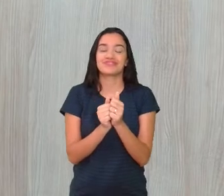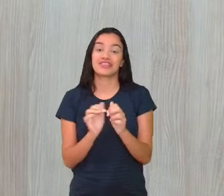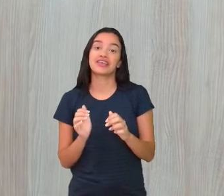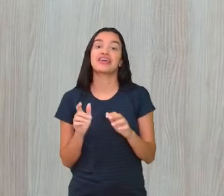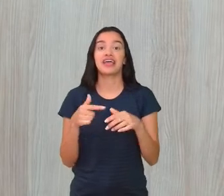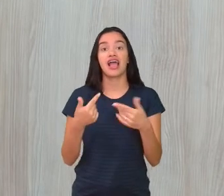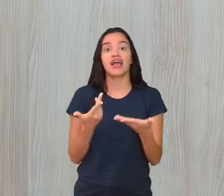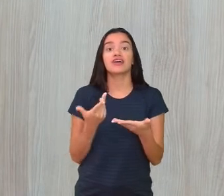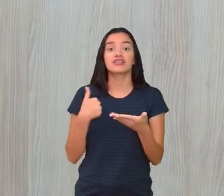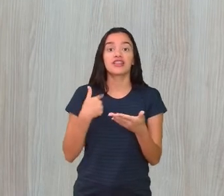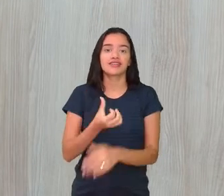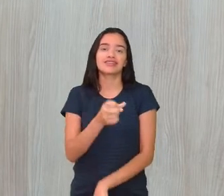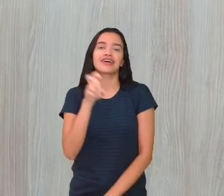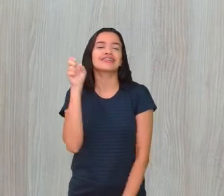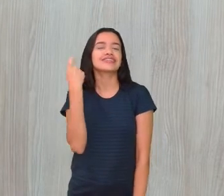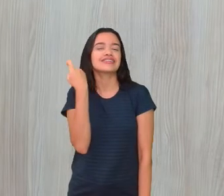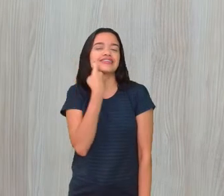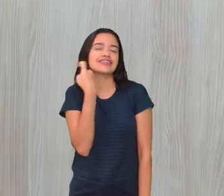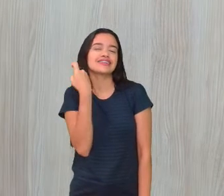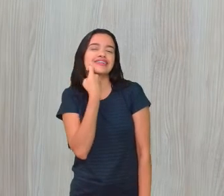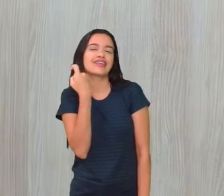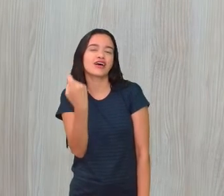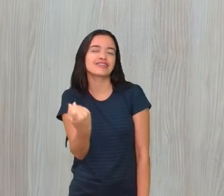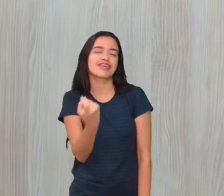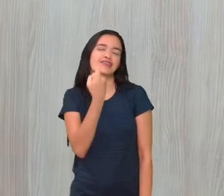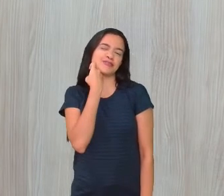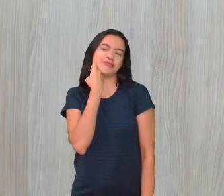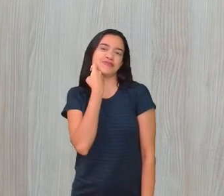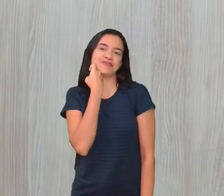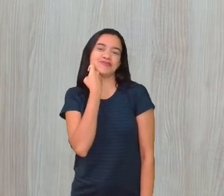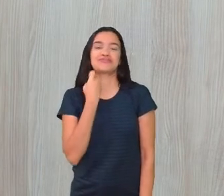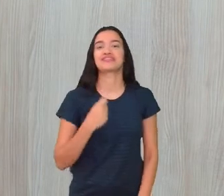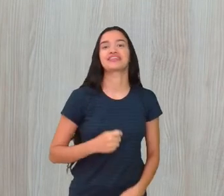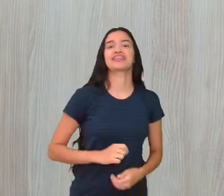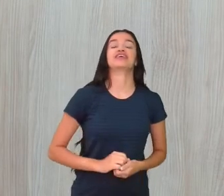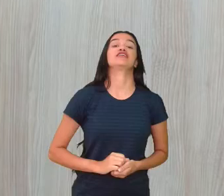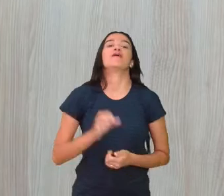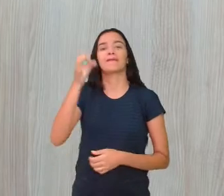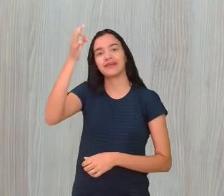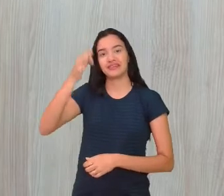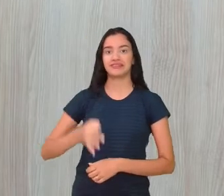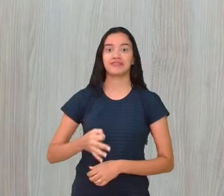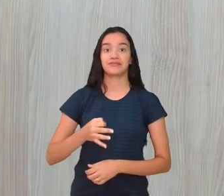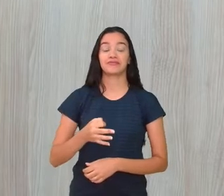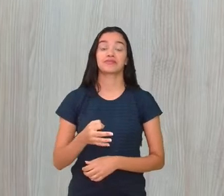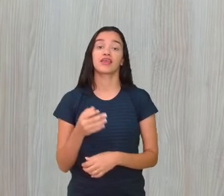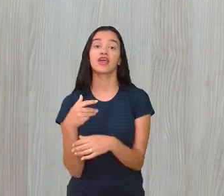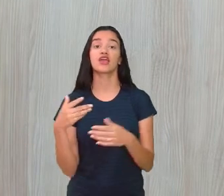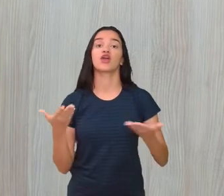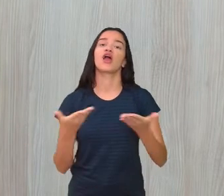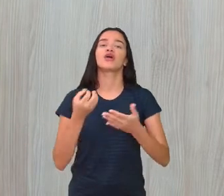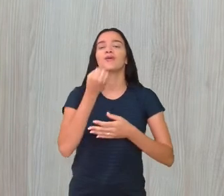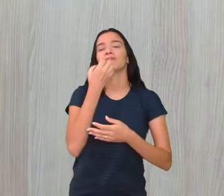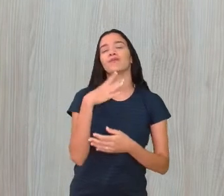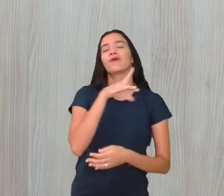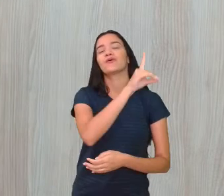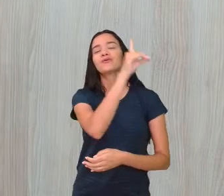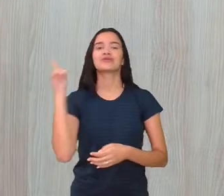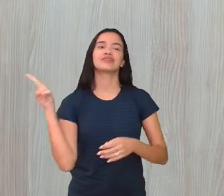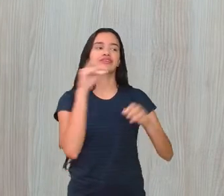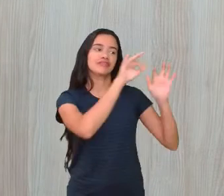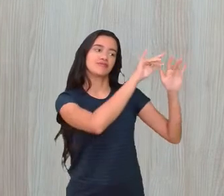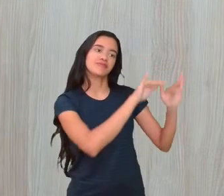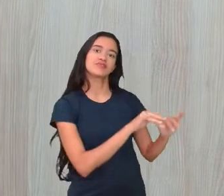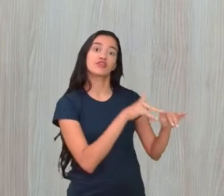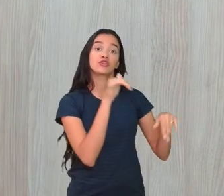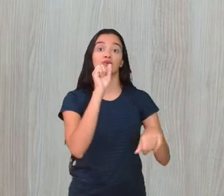aqui nessa sexta-feira. Sextou, não é, professor Luciano? Sextou! Exatamente. E eu já dei meu bom dia aqui no chat e